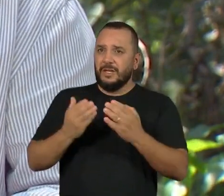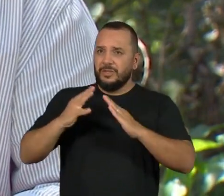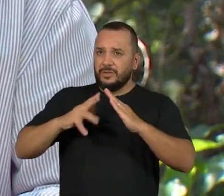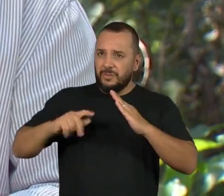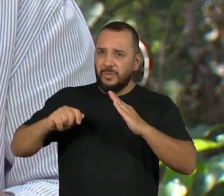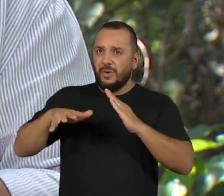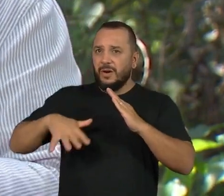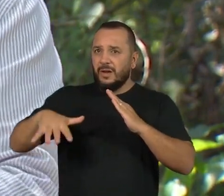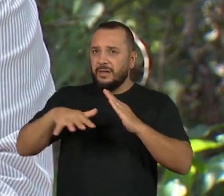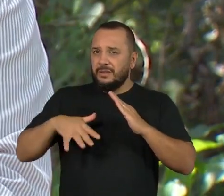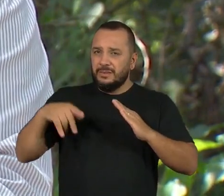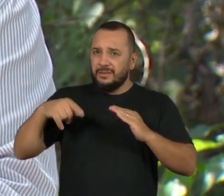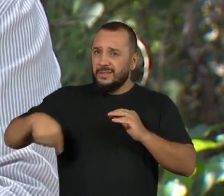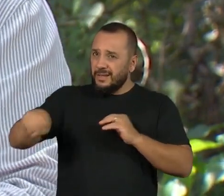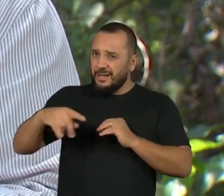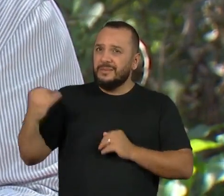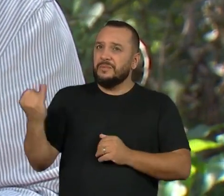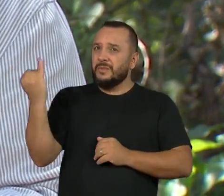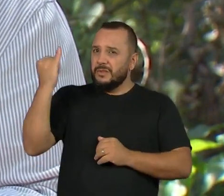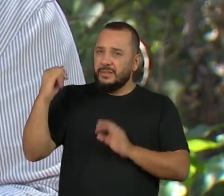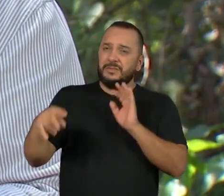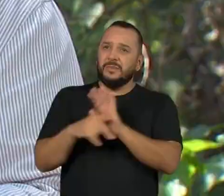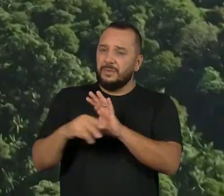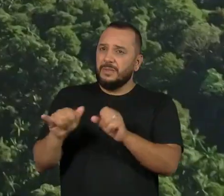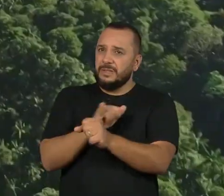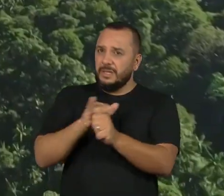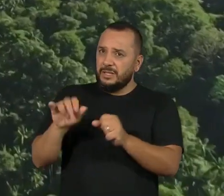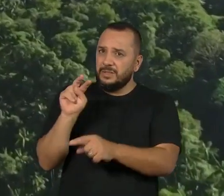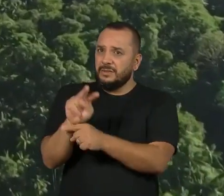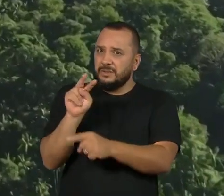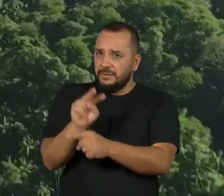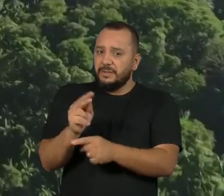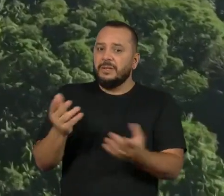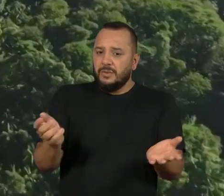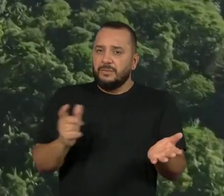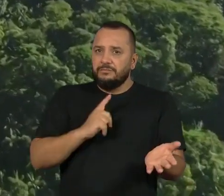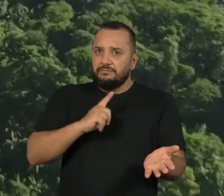quilombolas. Eles são imprescindíveis para as estratégias de conservação.